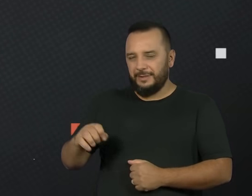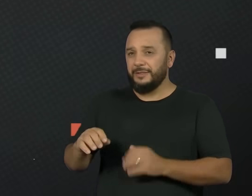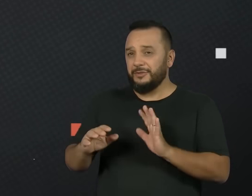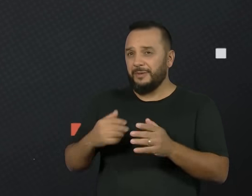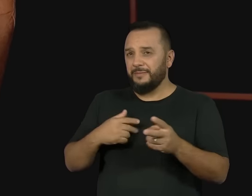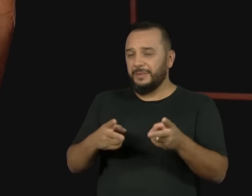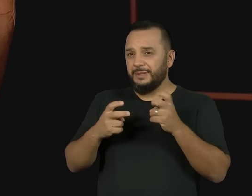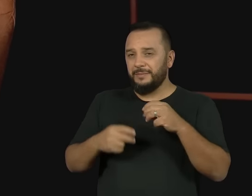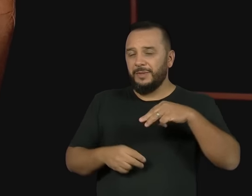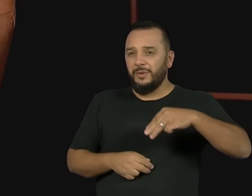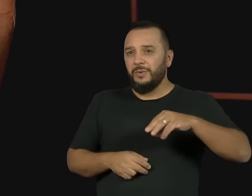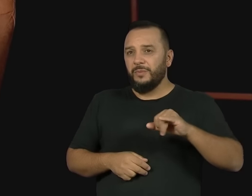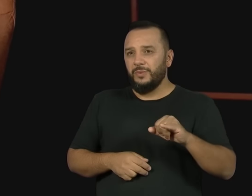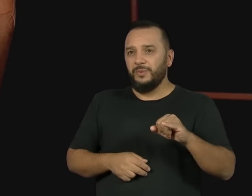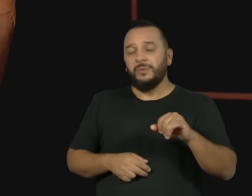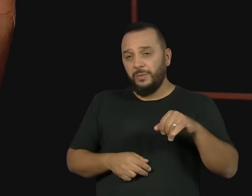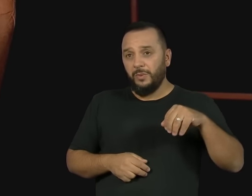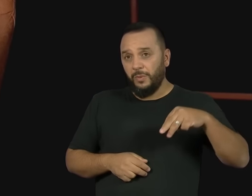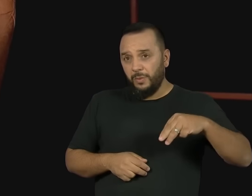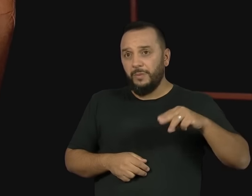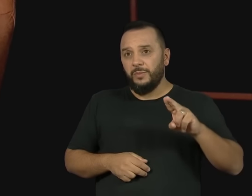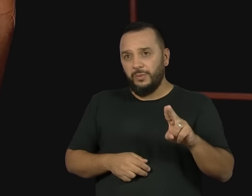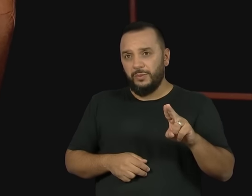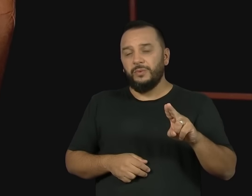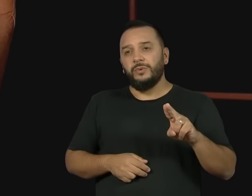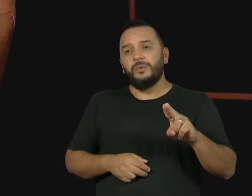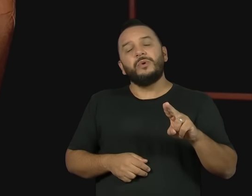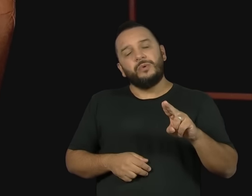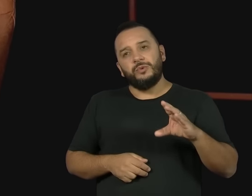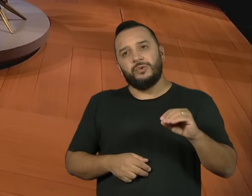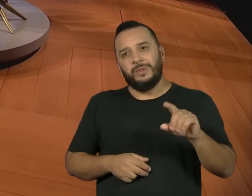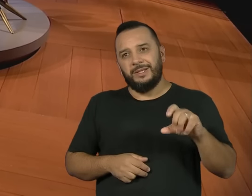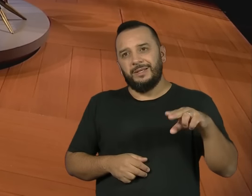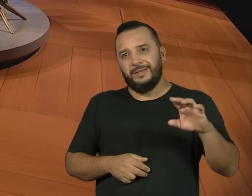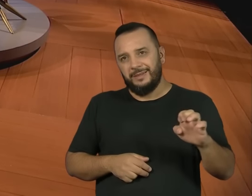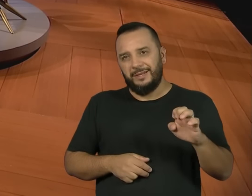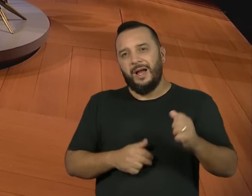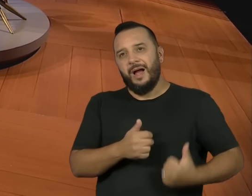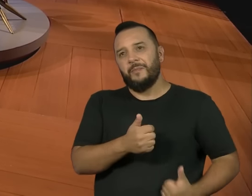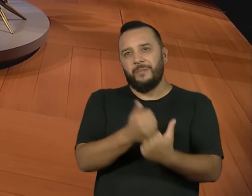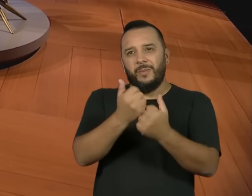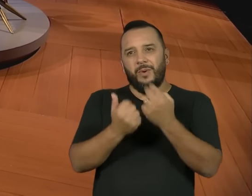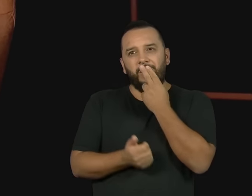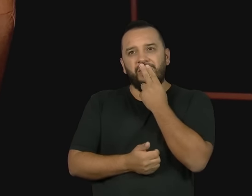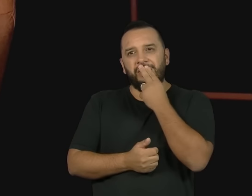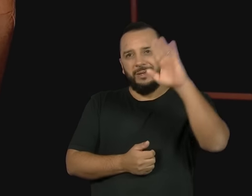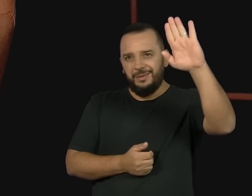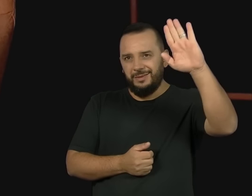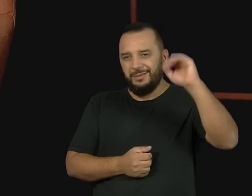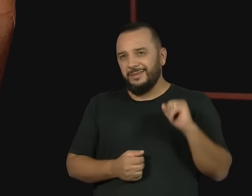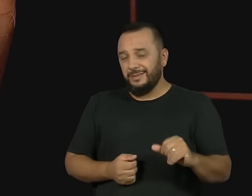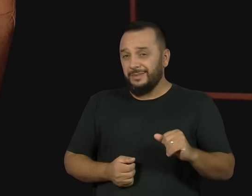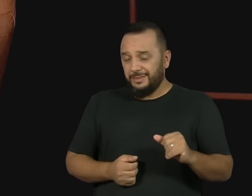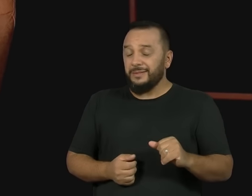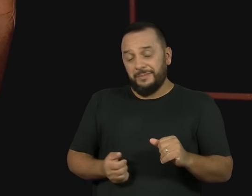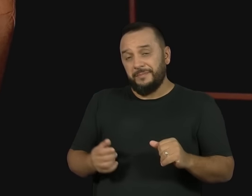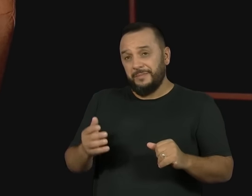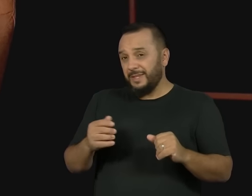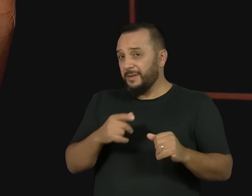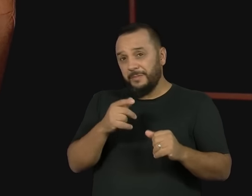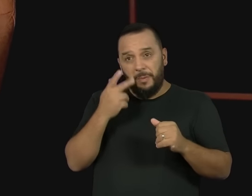para o lado do Hitler, né? E era a última coisa que ele queria. Porque, na verdade, a minha família sempre foi ligada